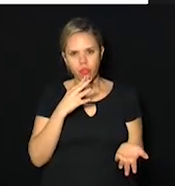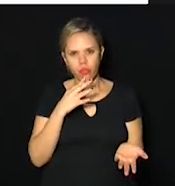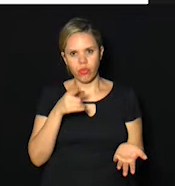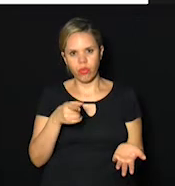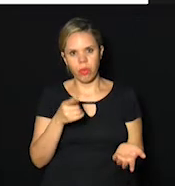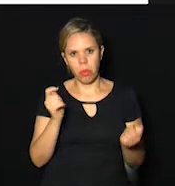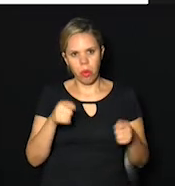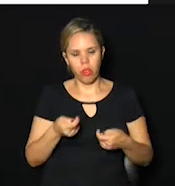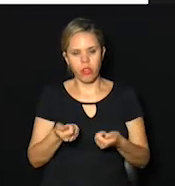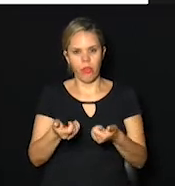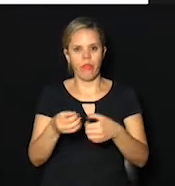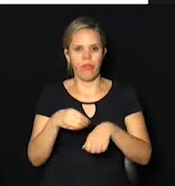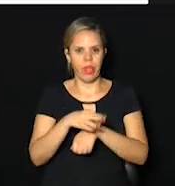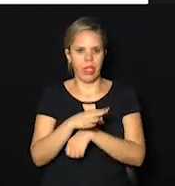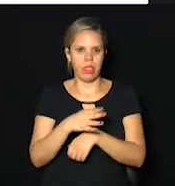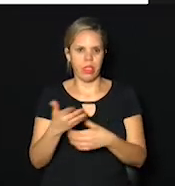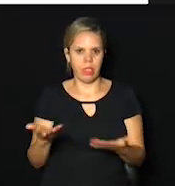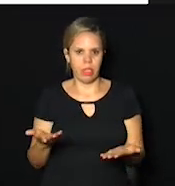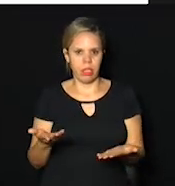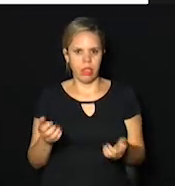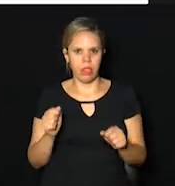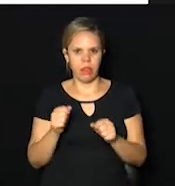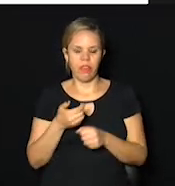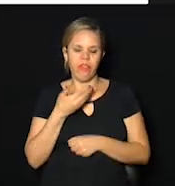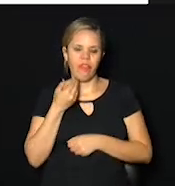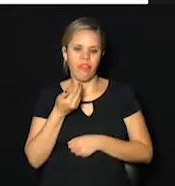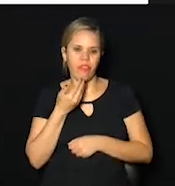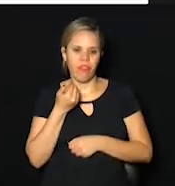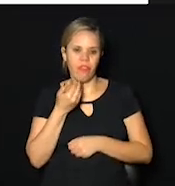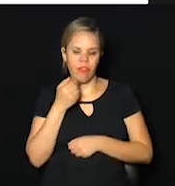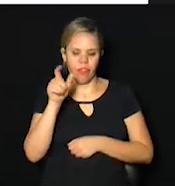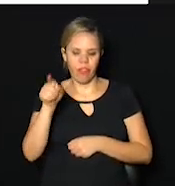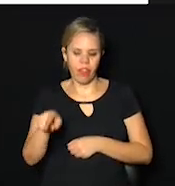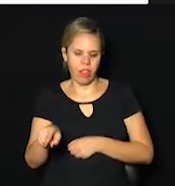pode oferecer, fica muito mais fácil para ela